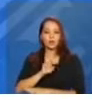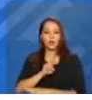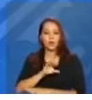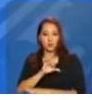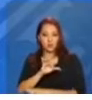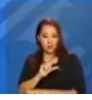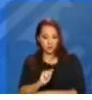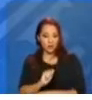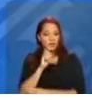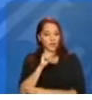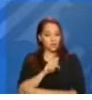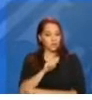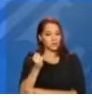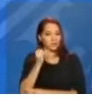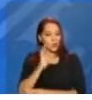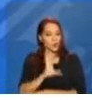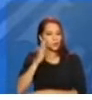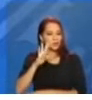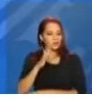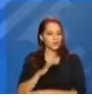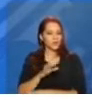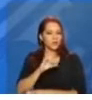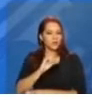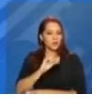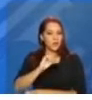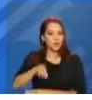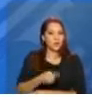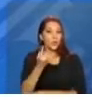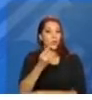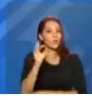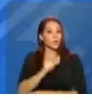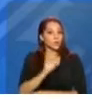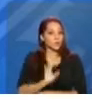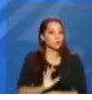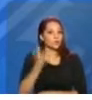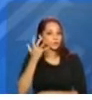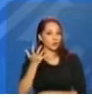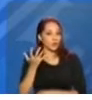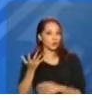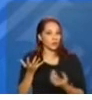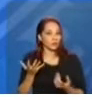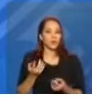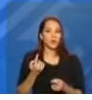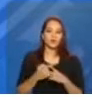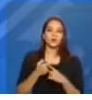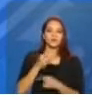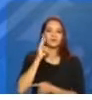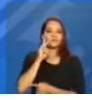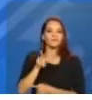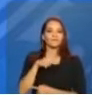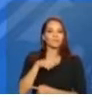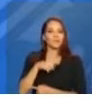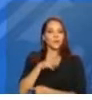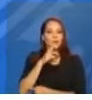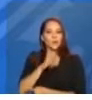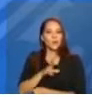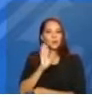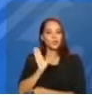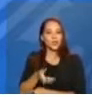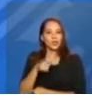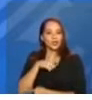de 0,1% dos casos, porque nós temos, como a gente acabou de ver, uma resposta, já